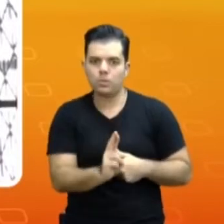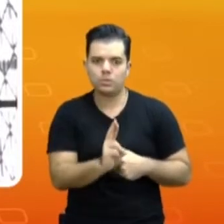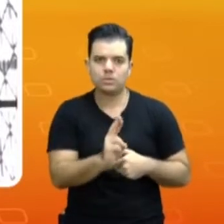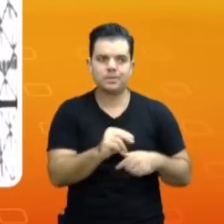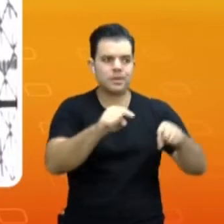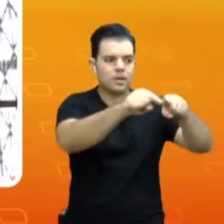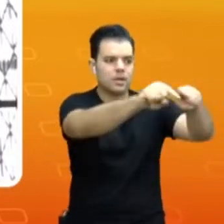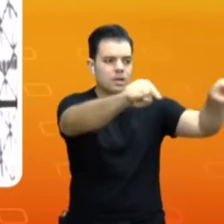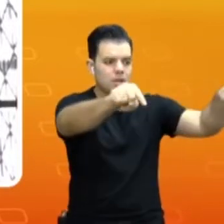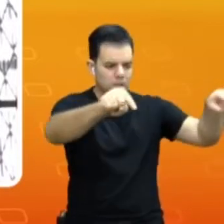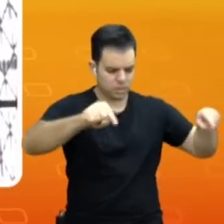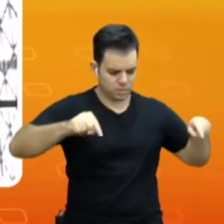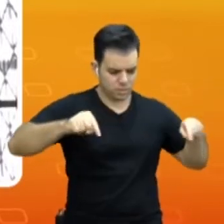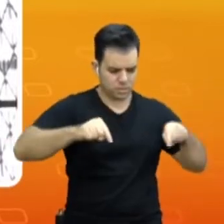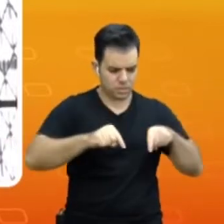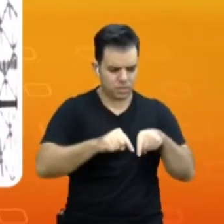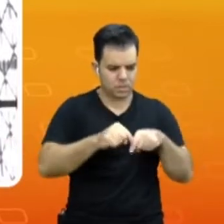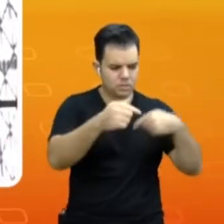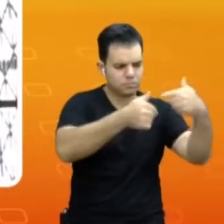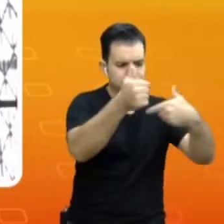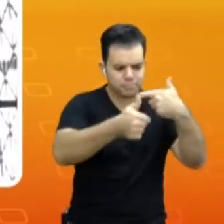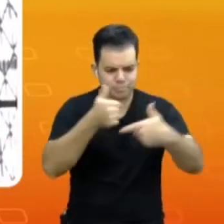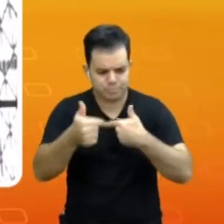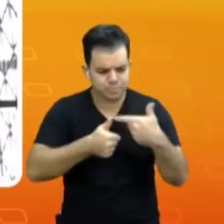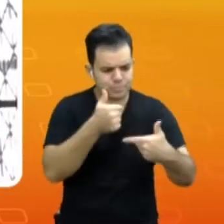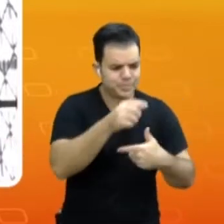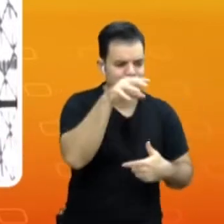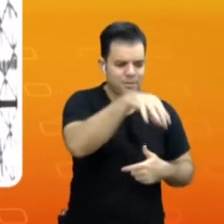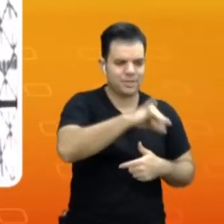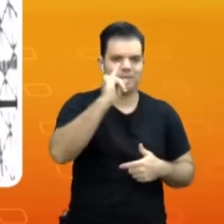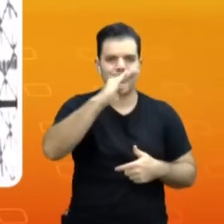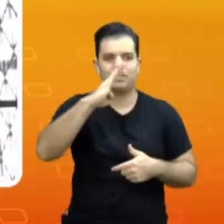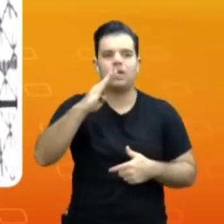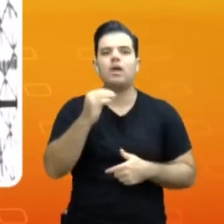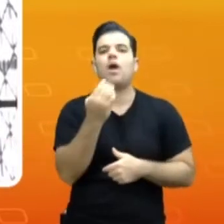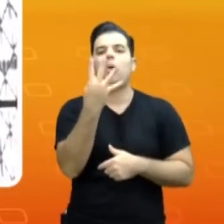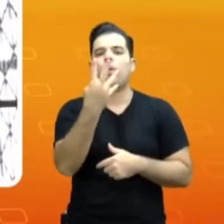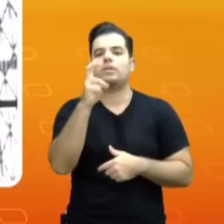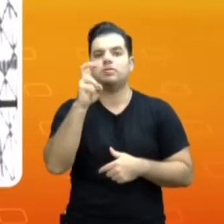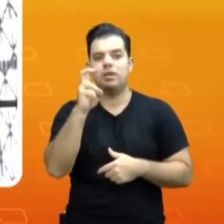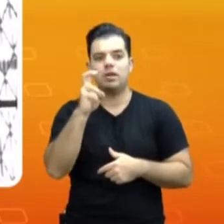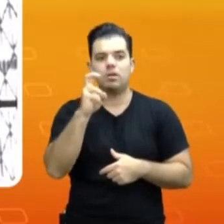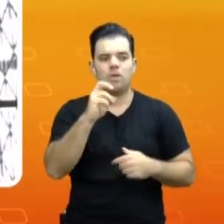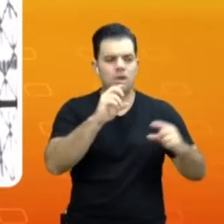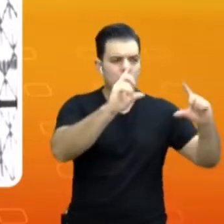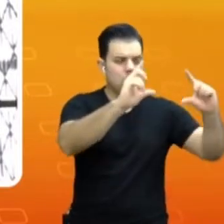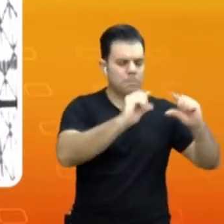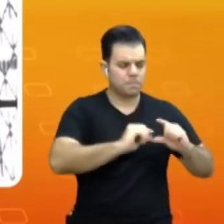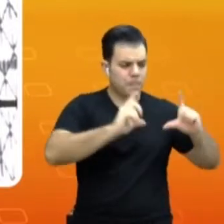de 45 metros quadrados. Então, realmente a redução está na nossa mão.